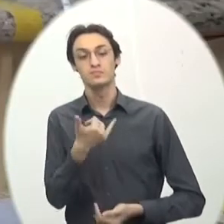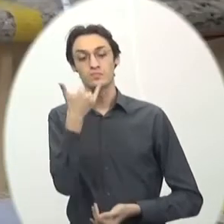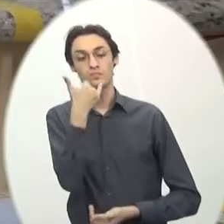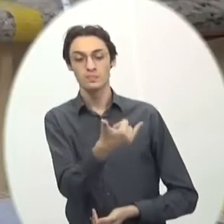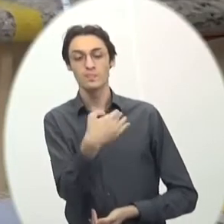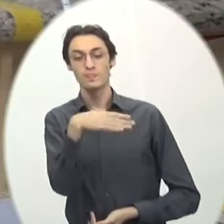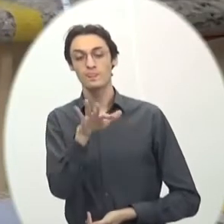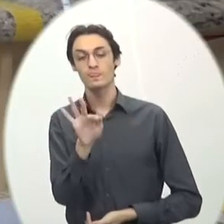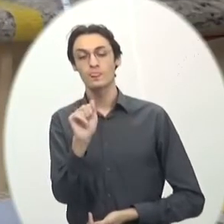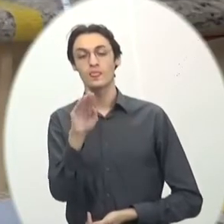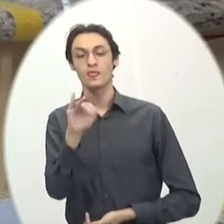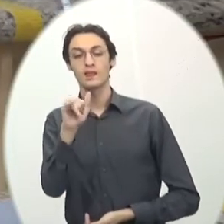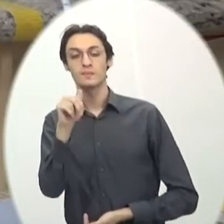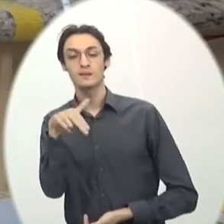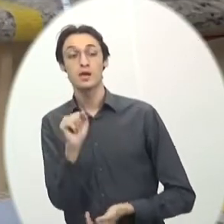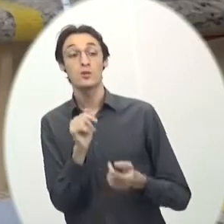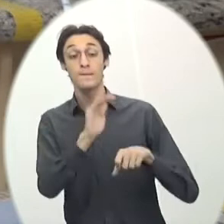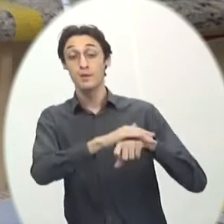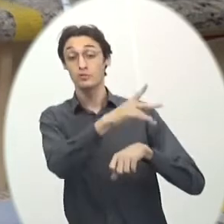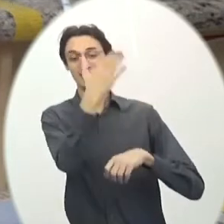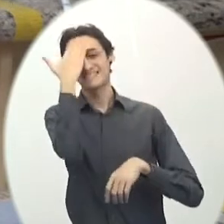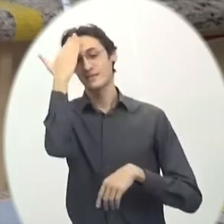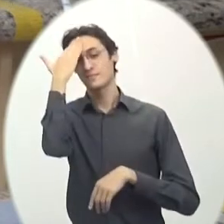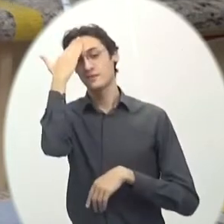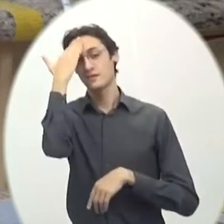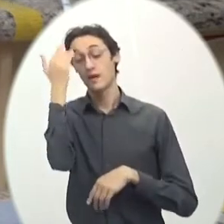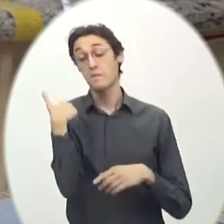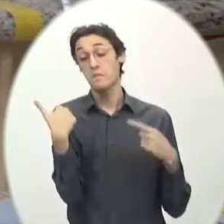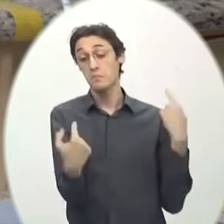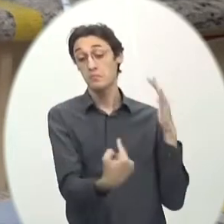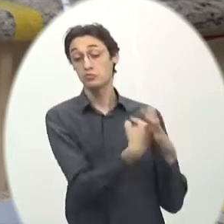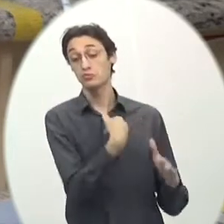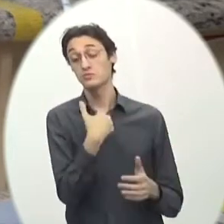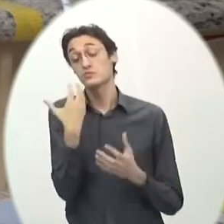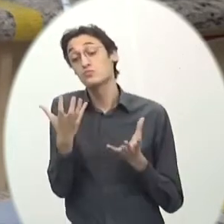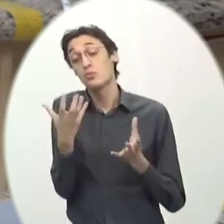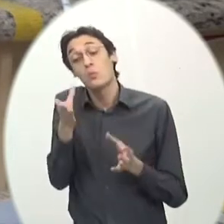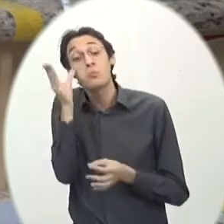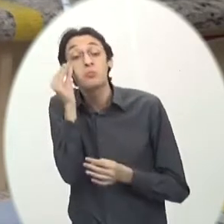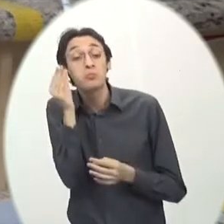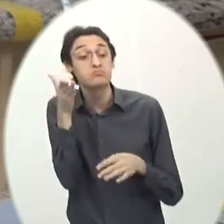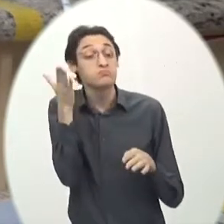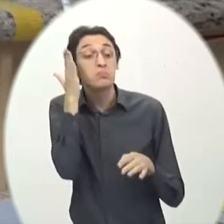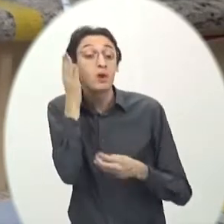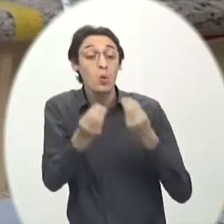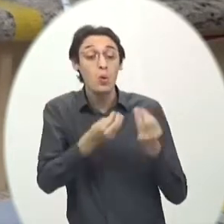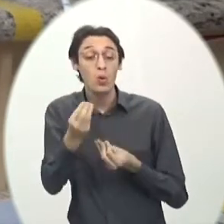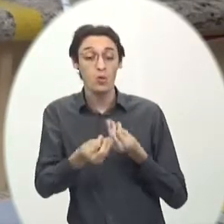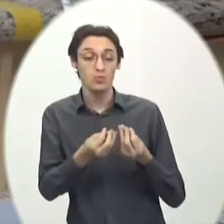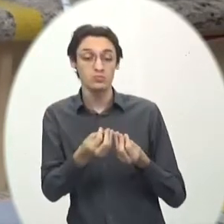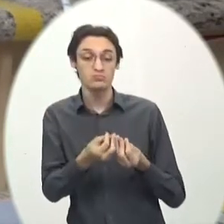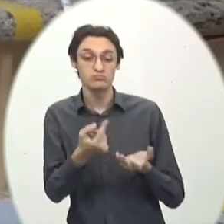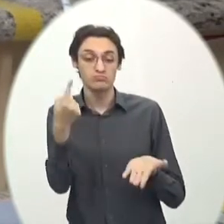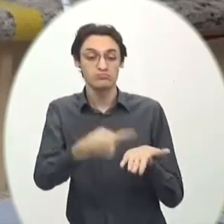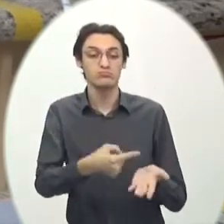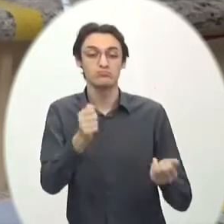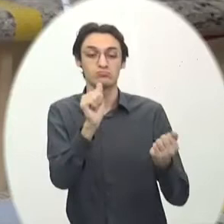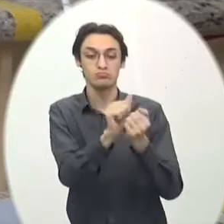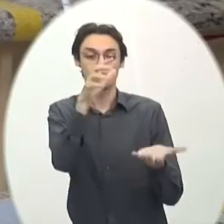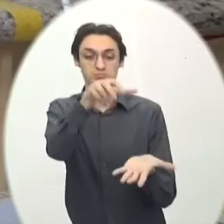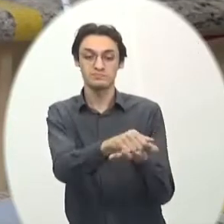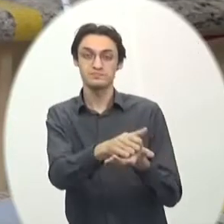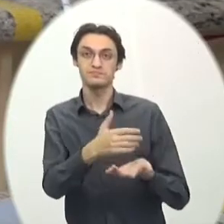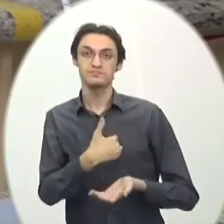Ele sabia que eu tinha empresa e perguntou se eu tinha interesse em participar. Por isso eu participei e fiz a minha proposta.